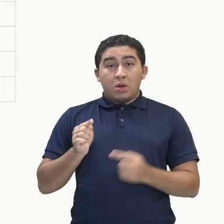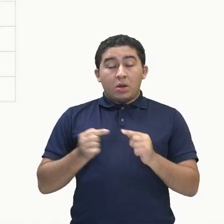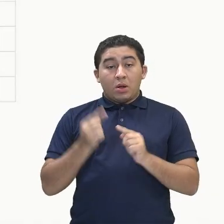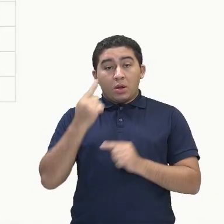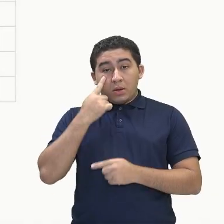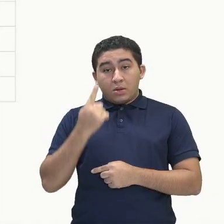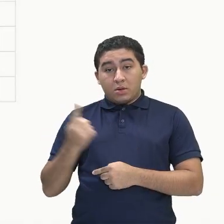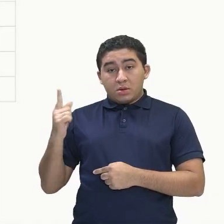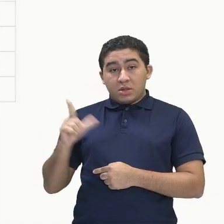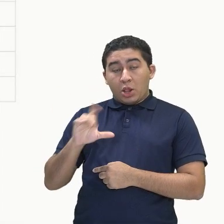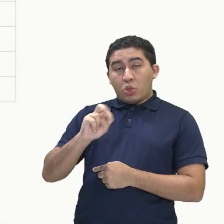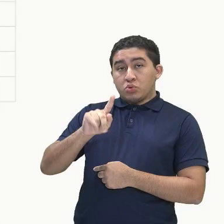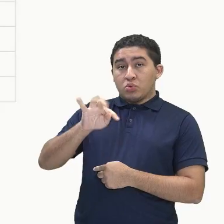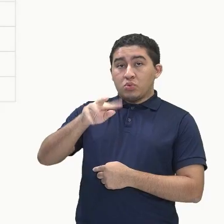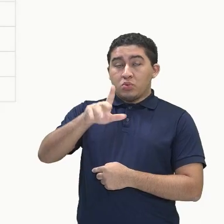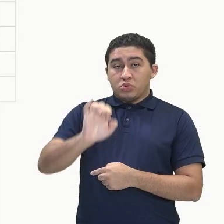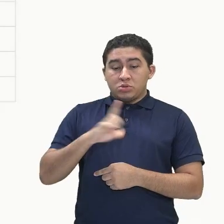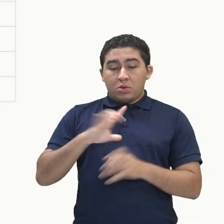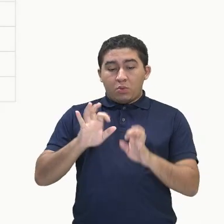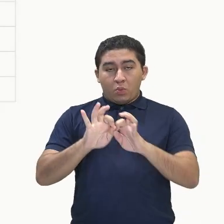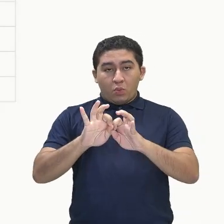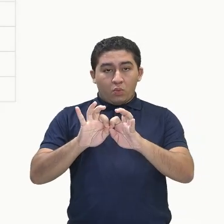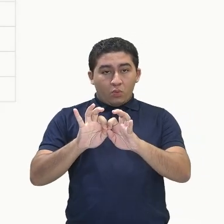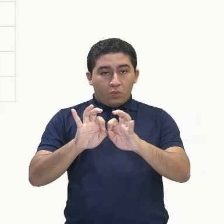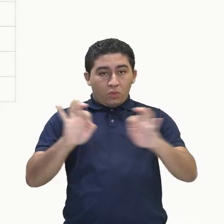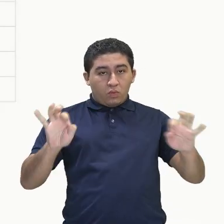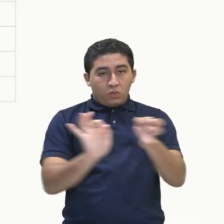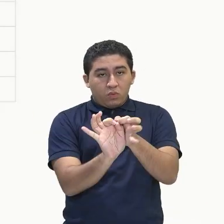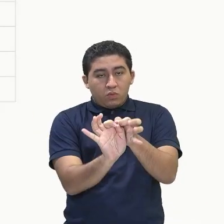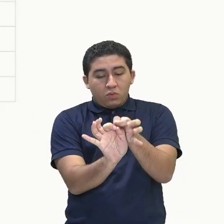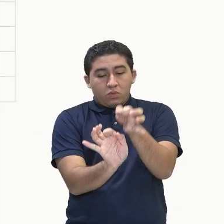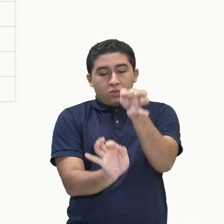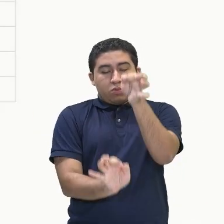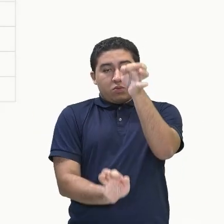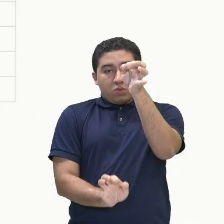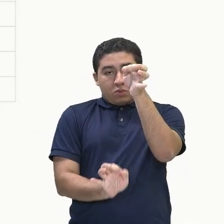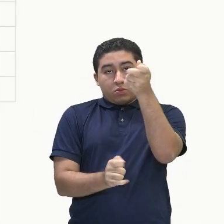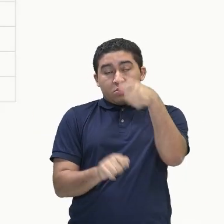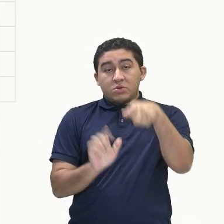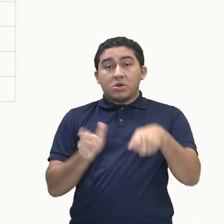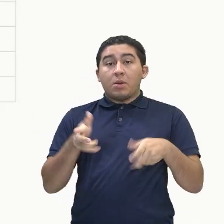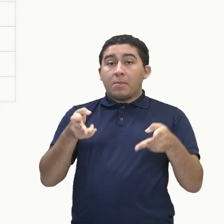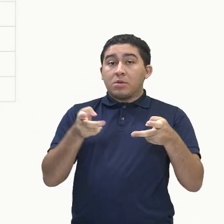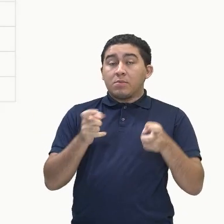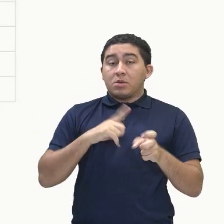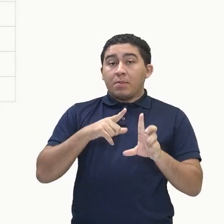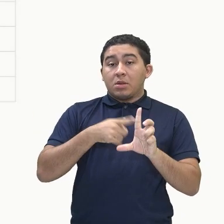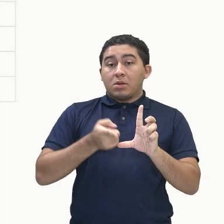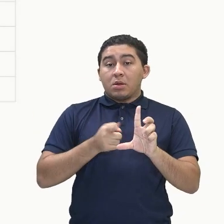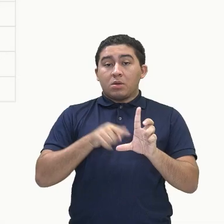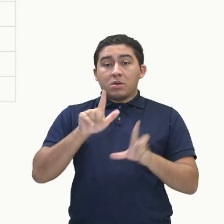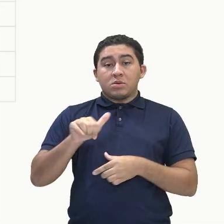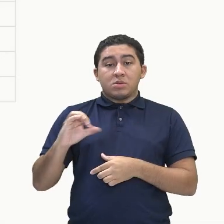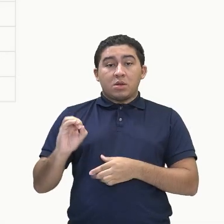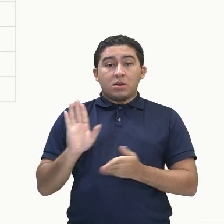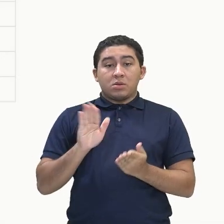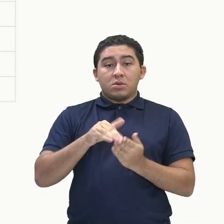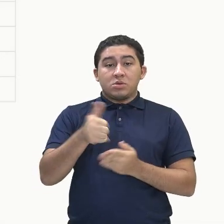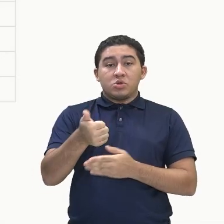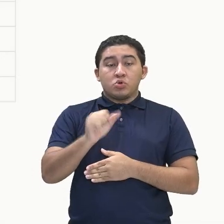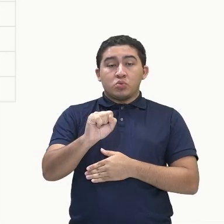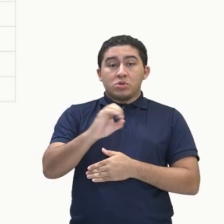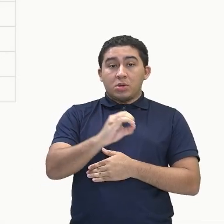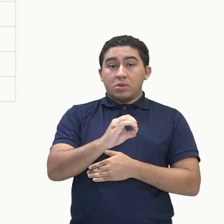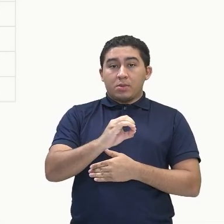tá bom? E aí eu vou perceber também essa distância em graus, que já vai variar de 0 a